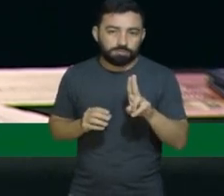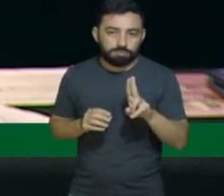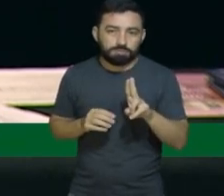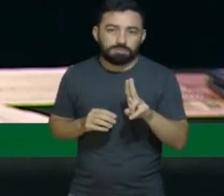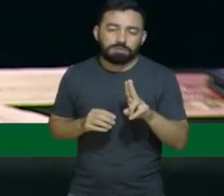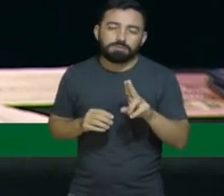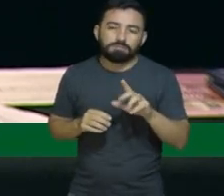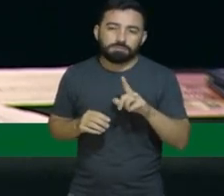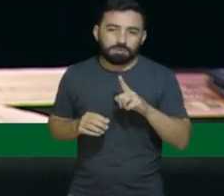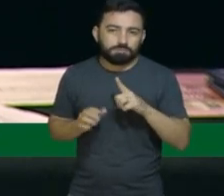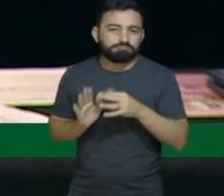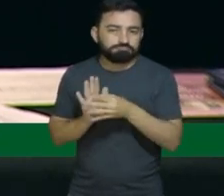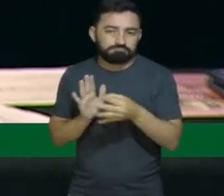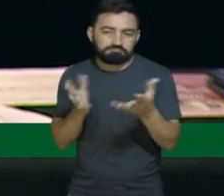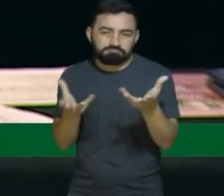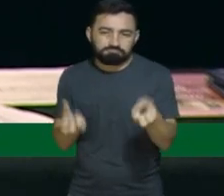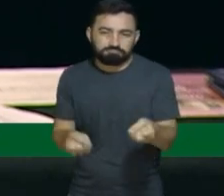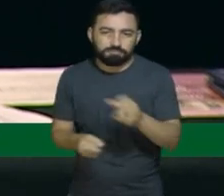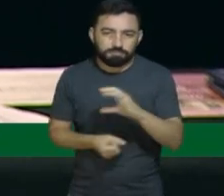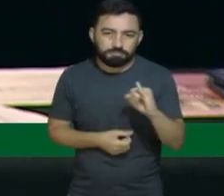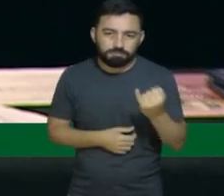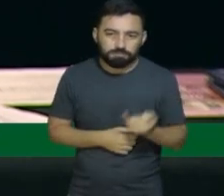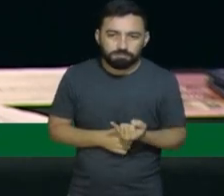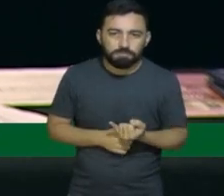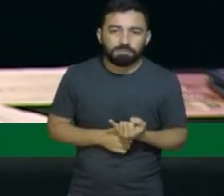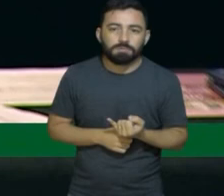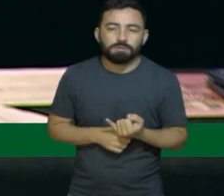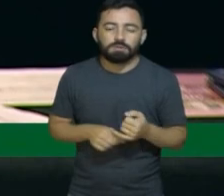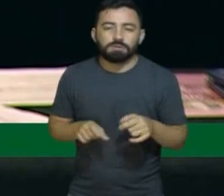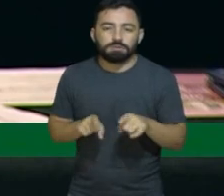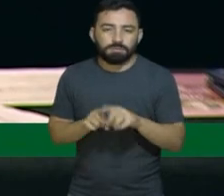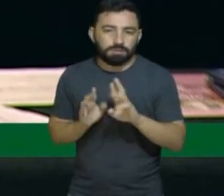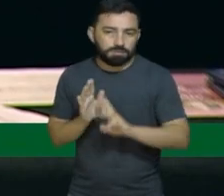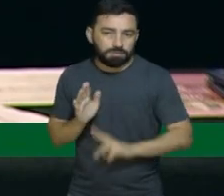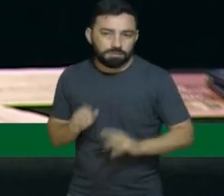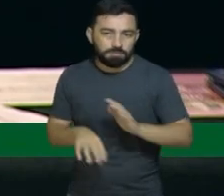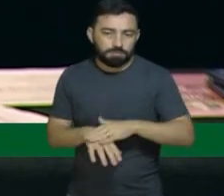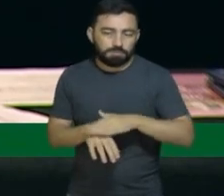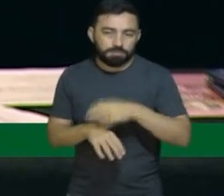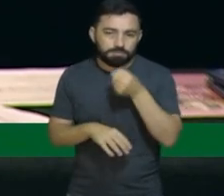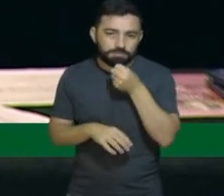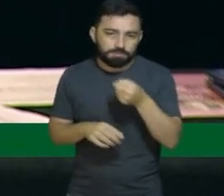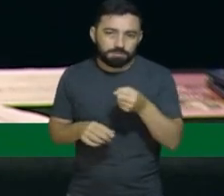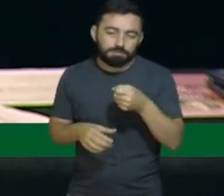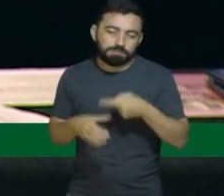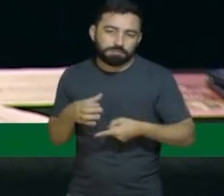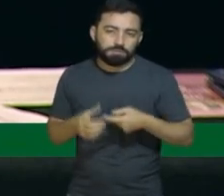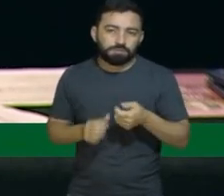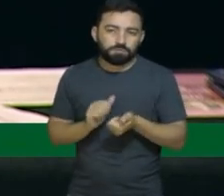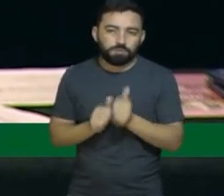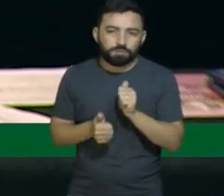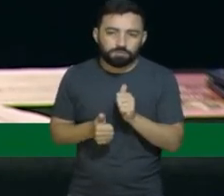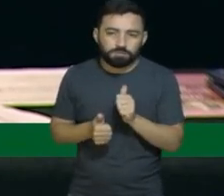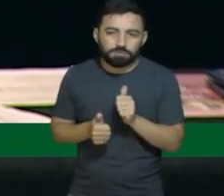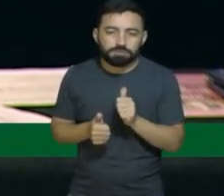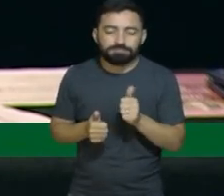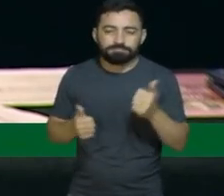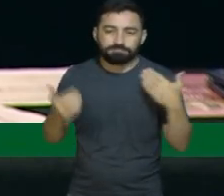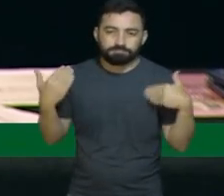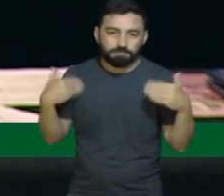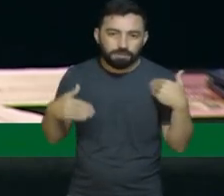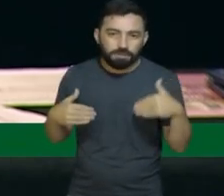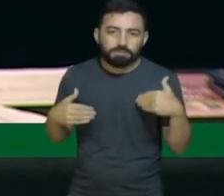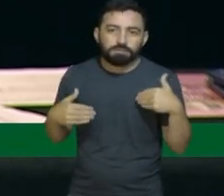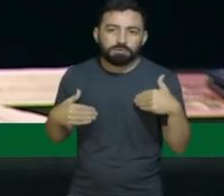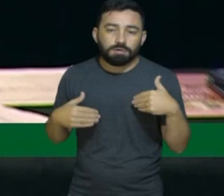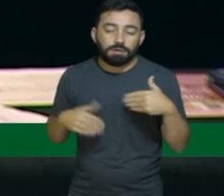favoráveis das comissões de constituição e justiça relatoria Deputado Sérgio Guimarães comissão de esporte e lazer relatoria do